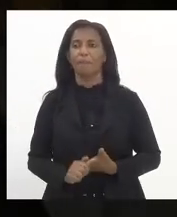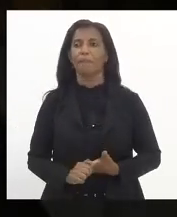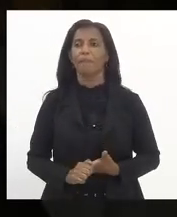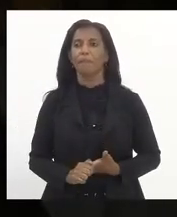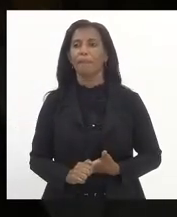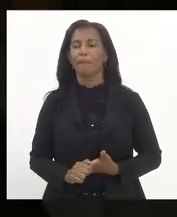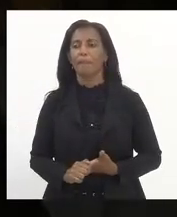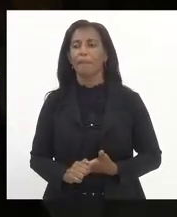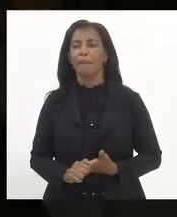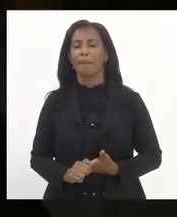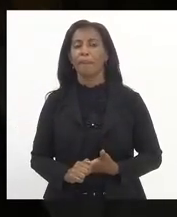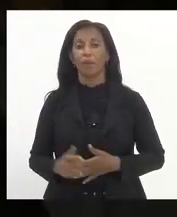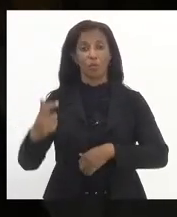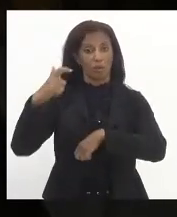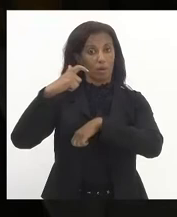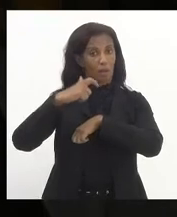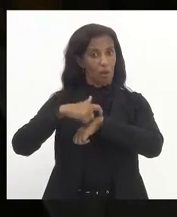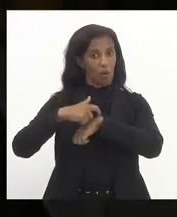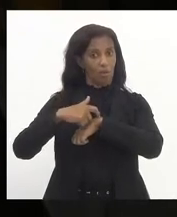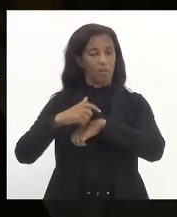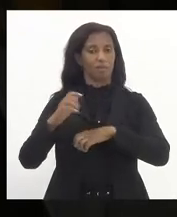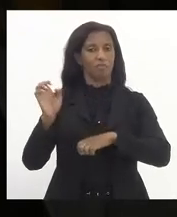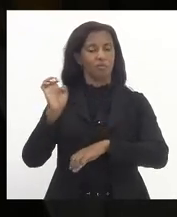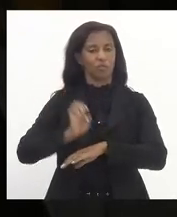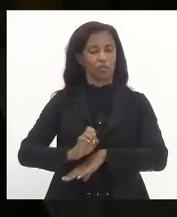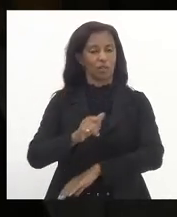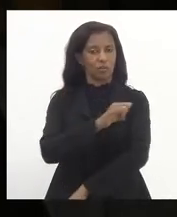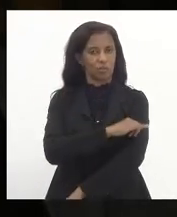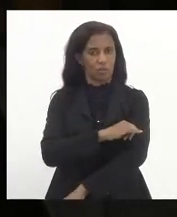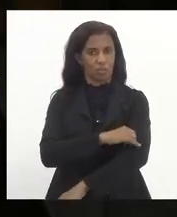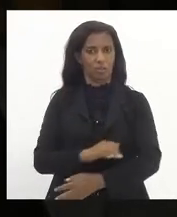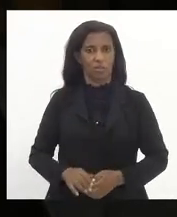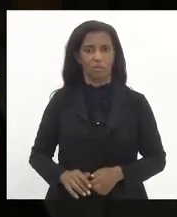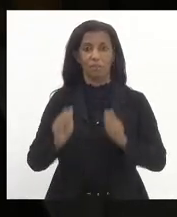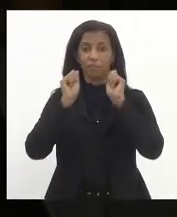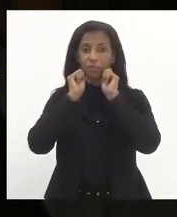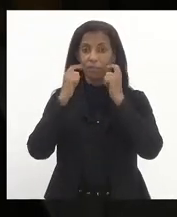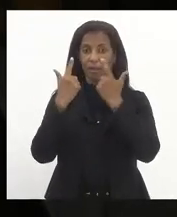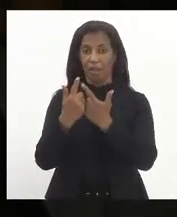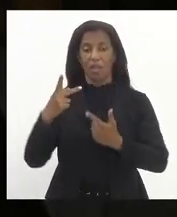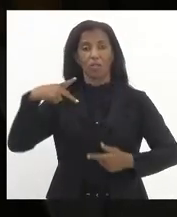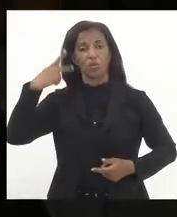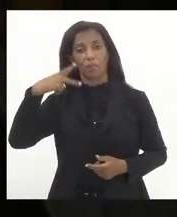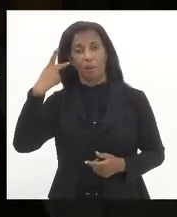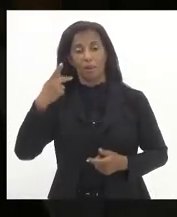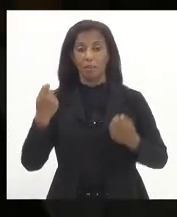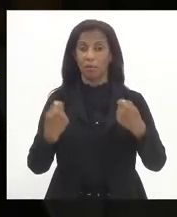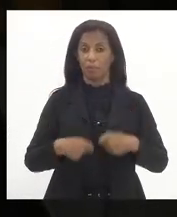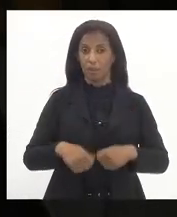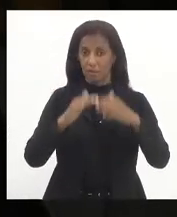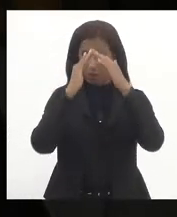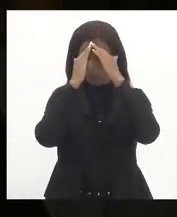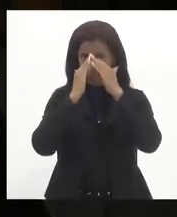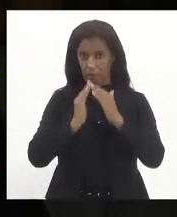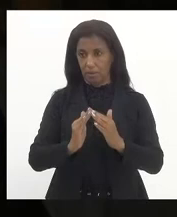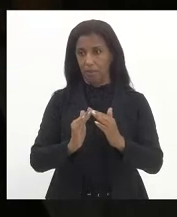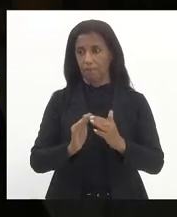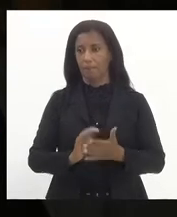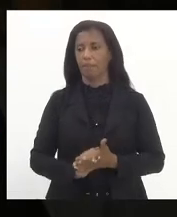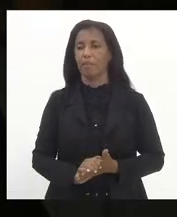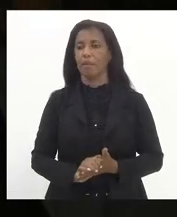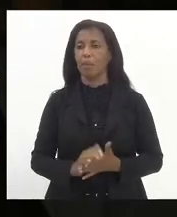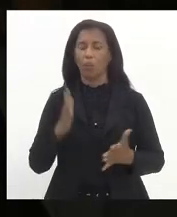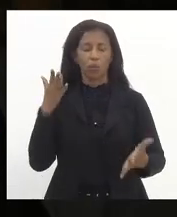um debate da hora no Rio de Janeiro. E a Assembleia Legislativa, o Parlamento Fluminense, tem cumprido um papel